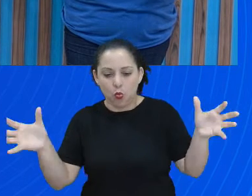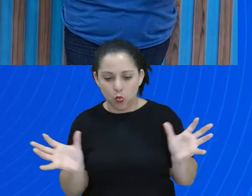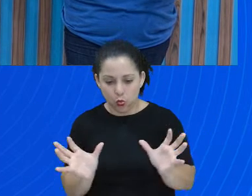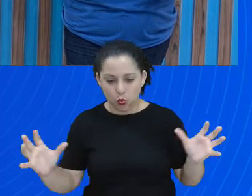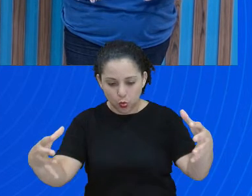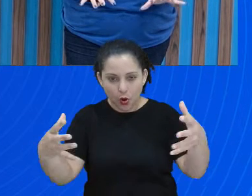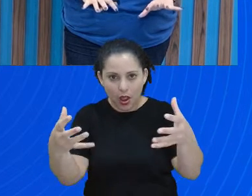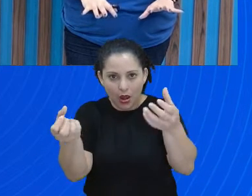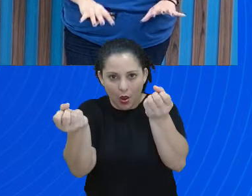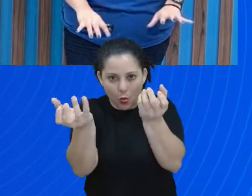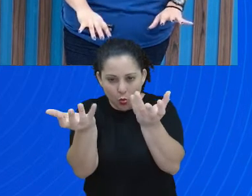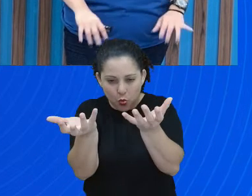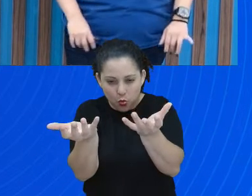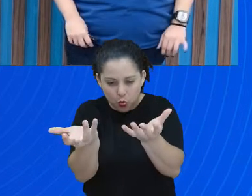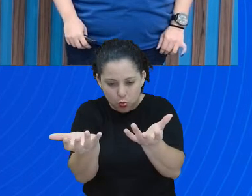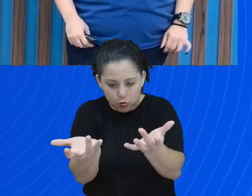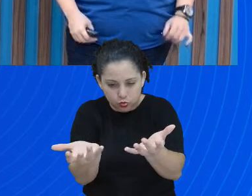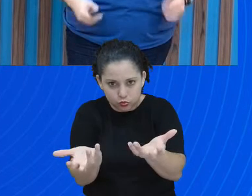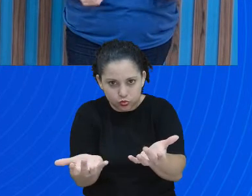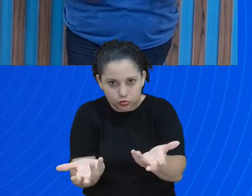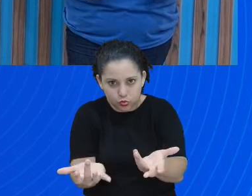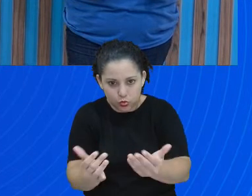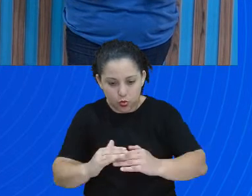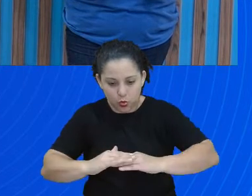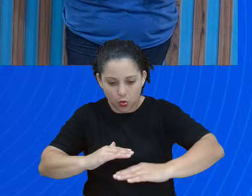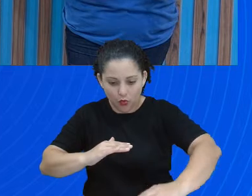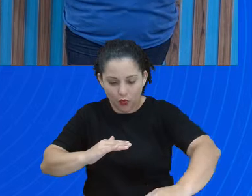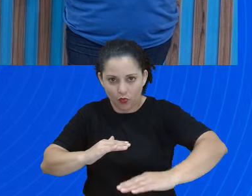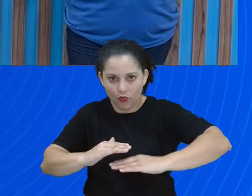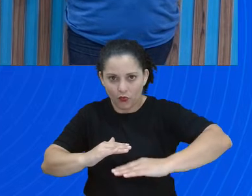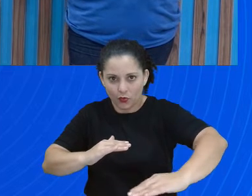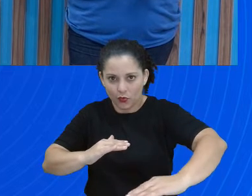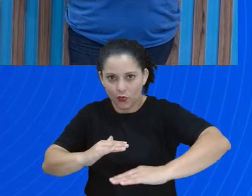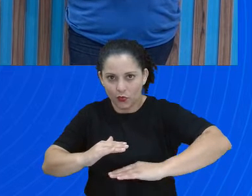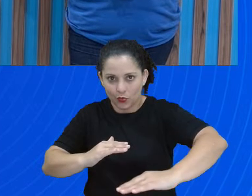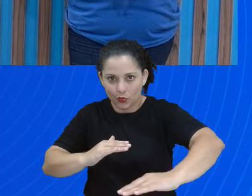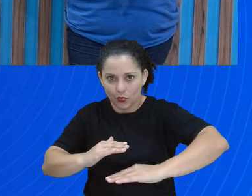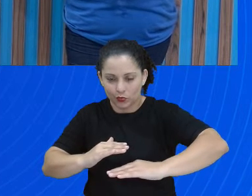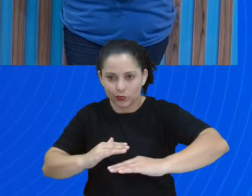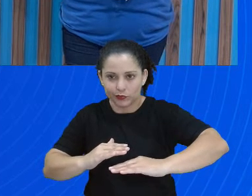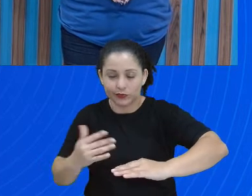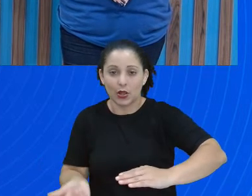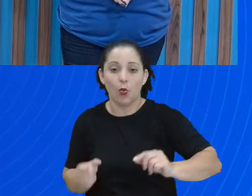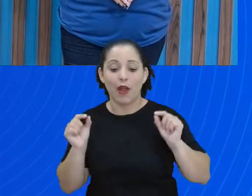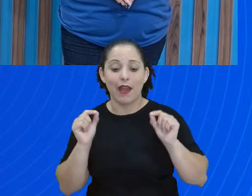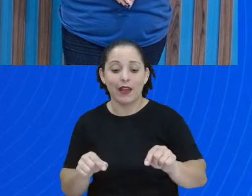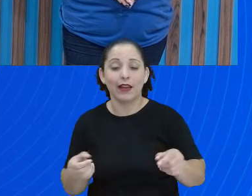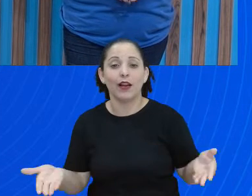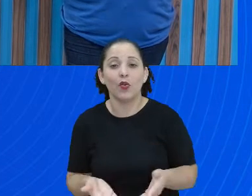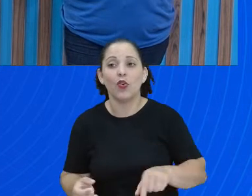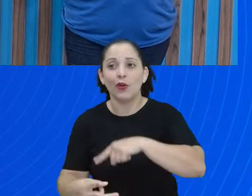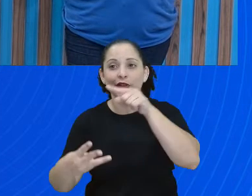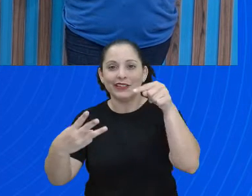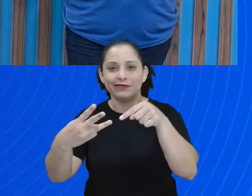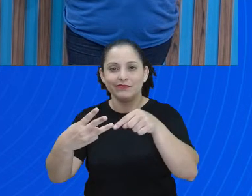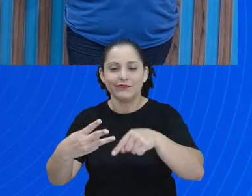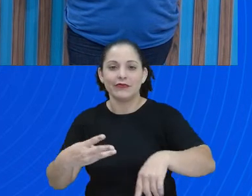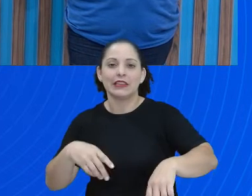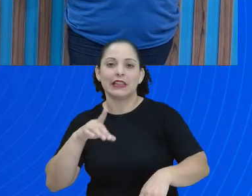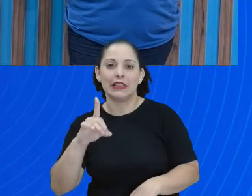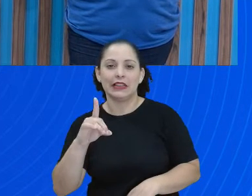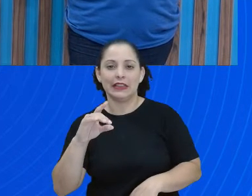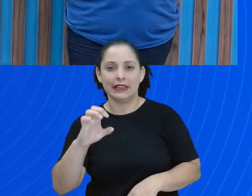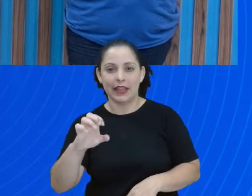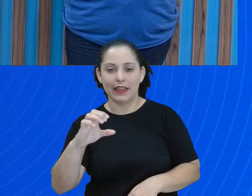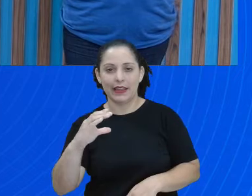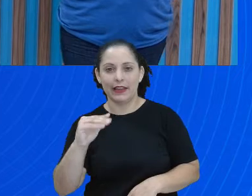o fundo daquele tanque, tá? E aí é a parte da decantação. A decantação é